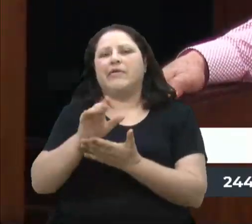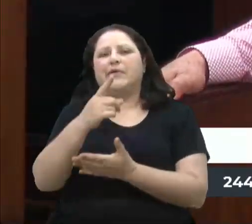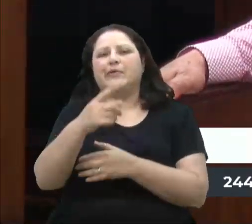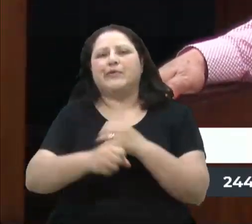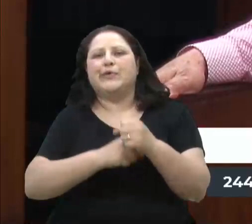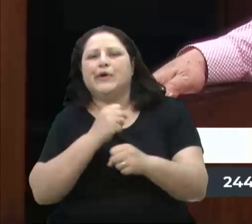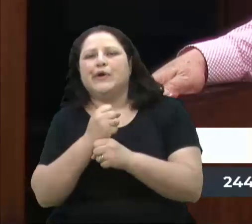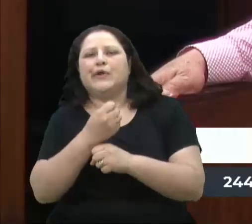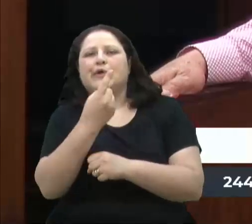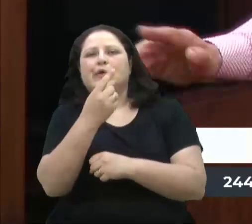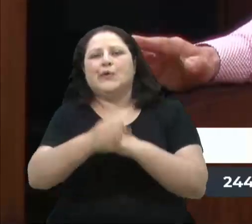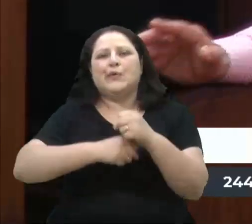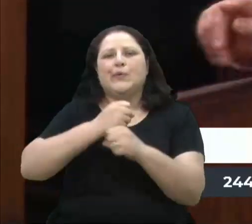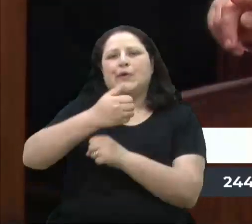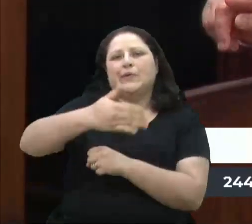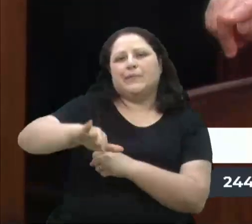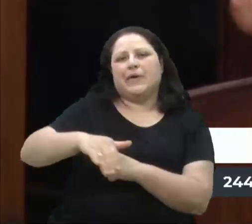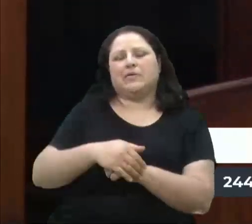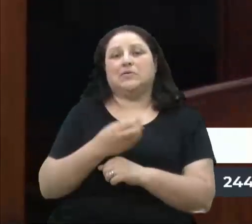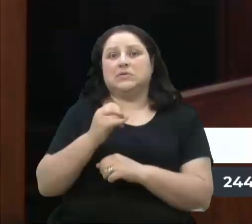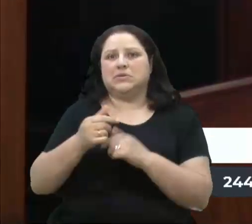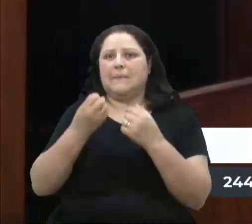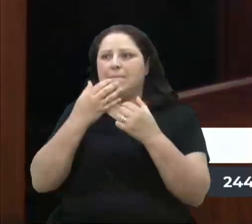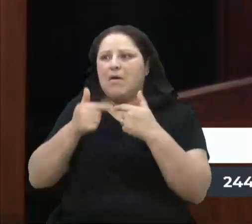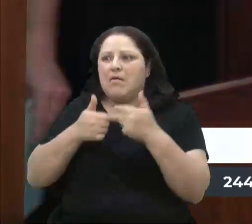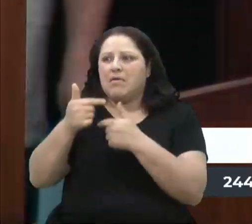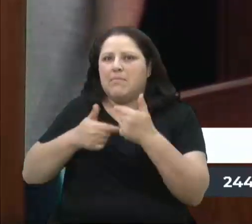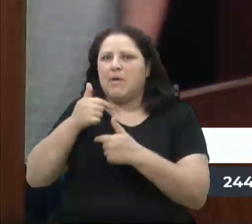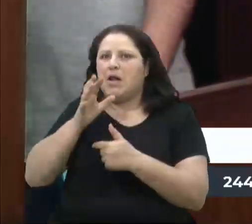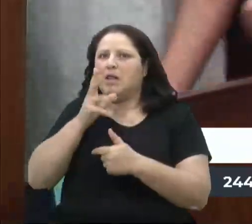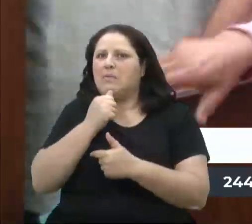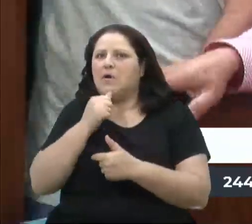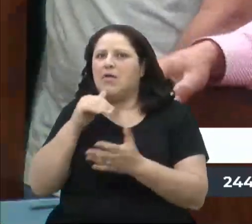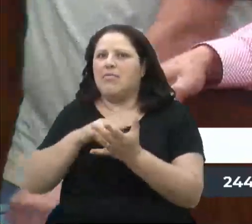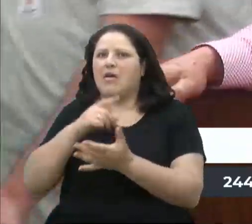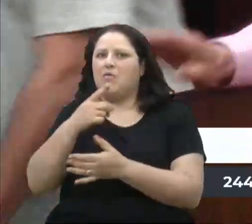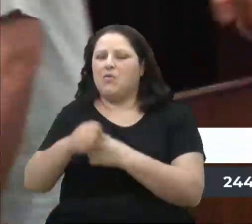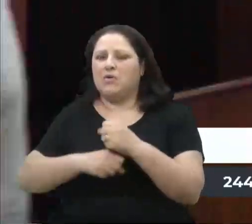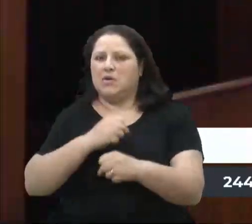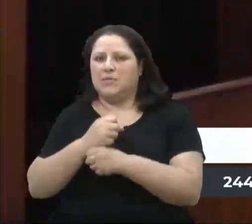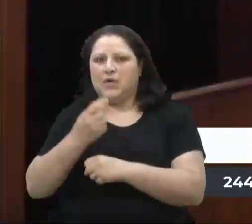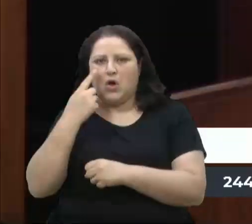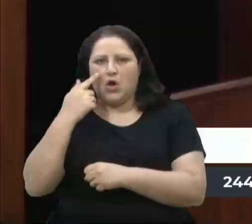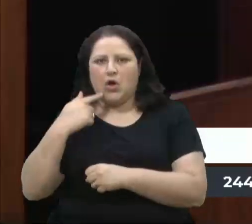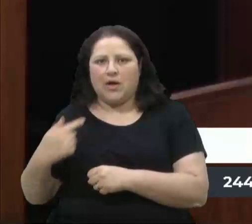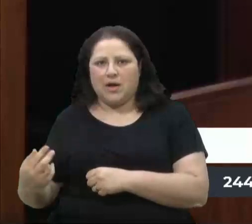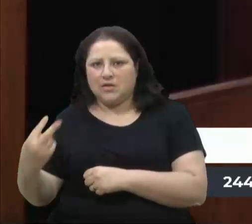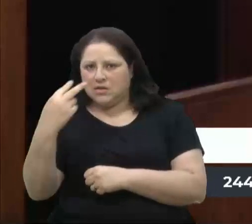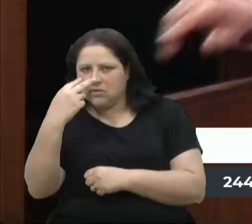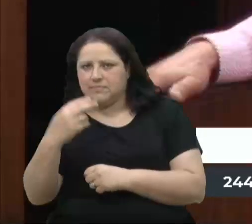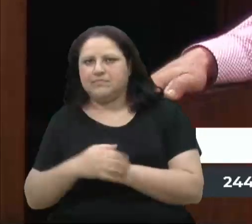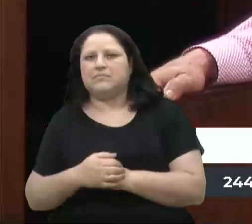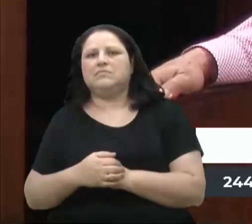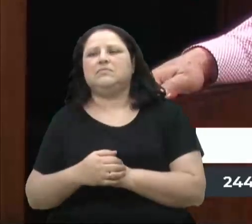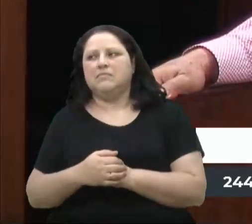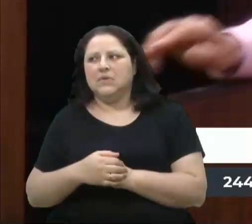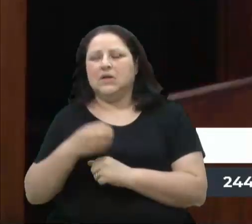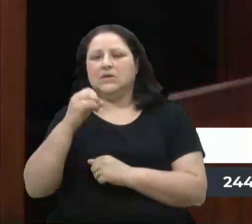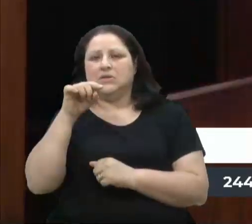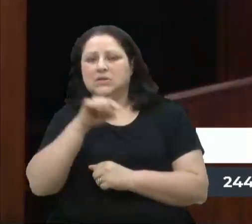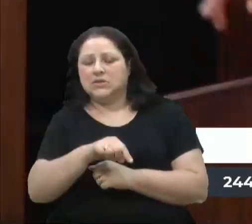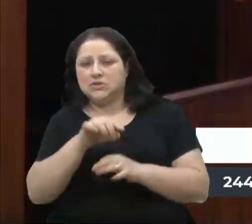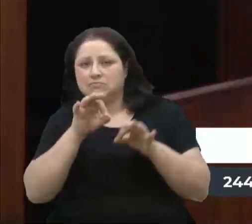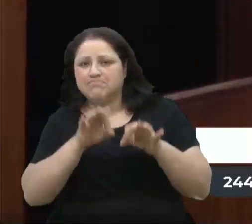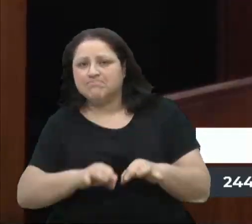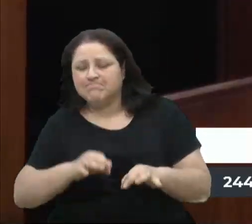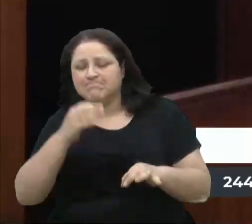muito bem trabalhado. Enquanto isso, se, vereadora Gladys, me olha atentamente, se isso se confirmar, que no